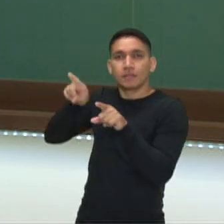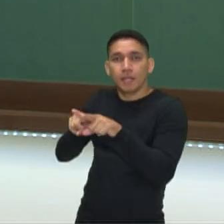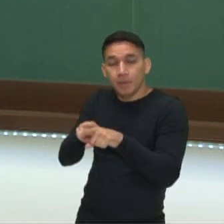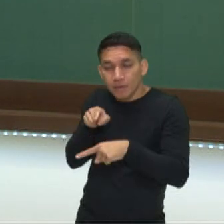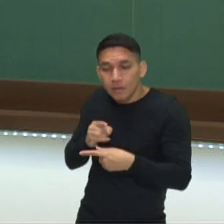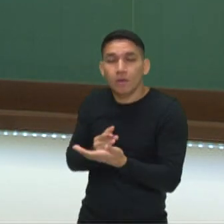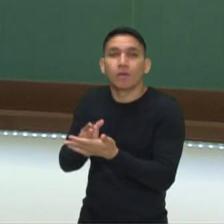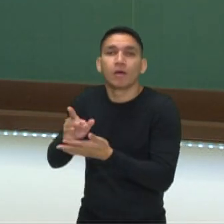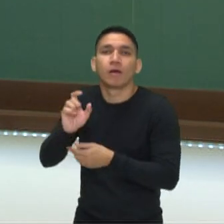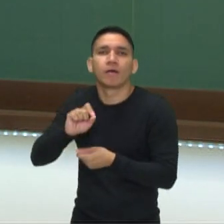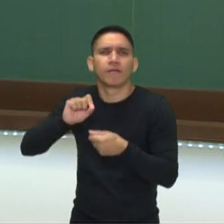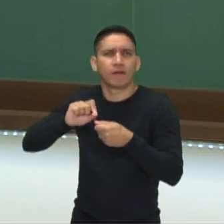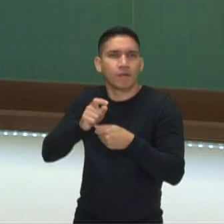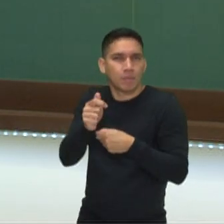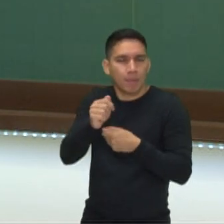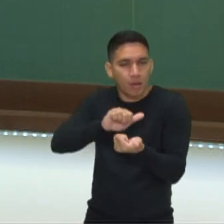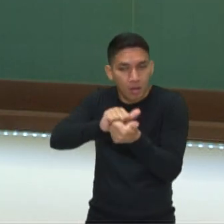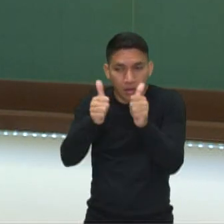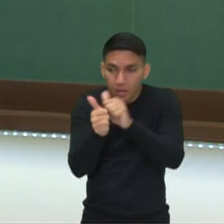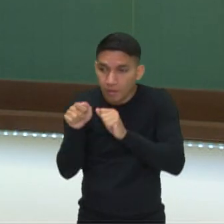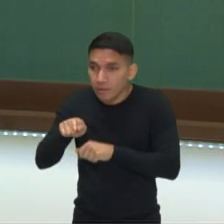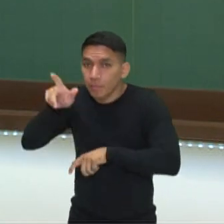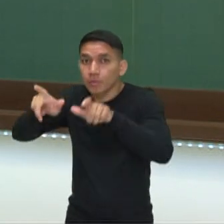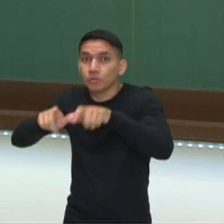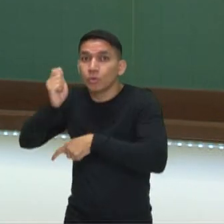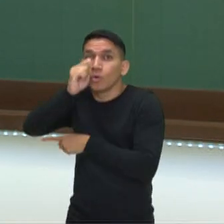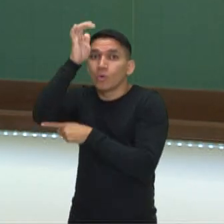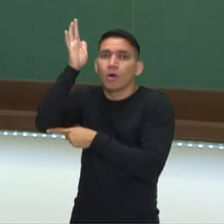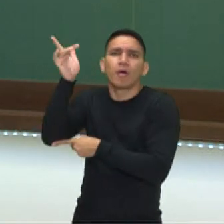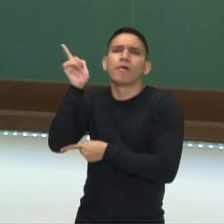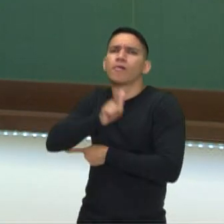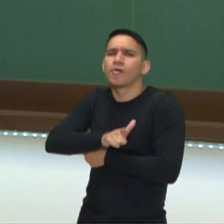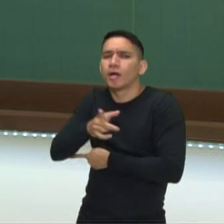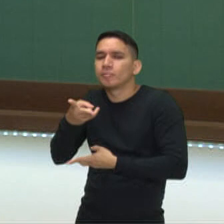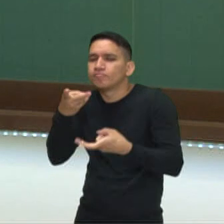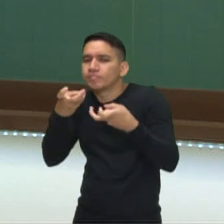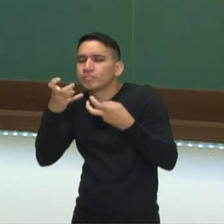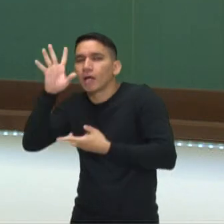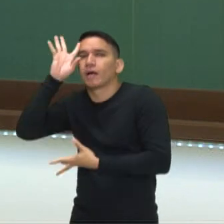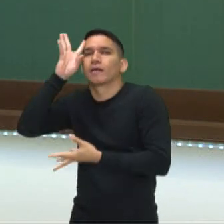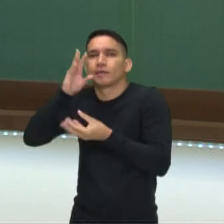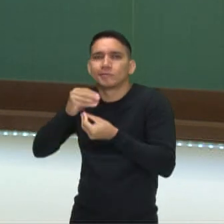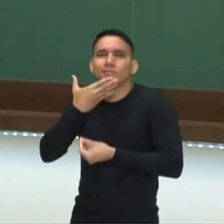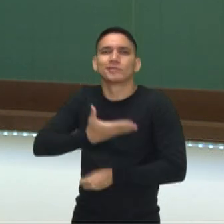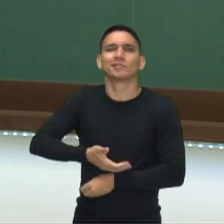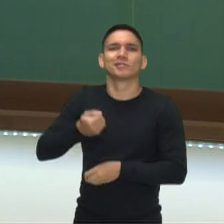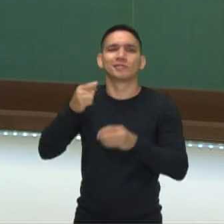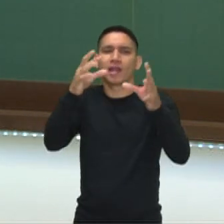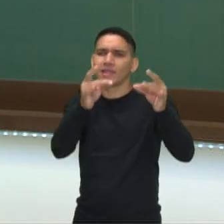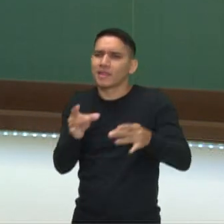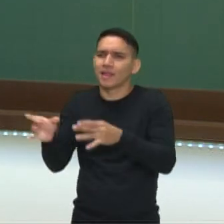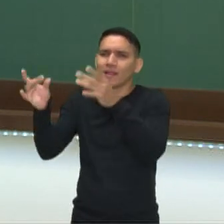pequena adaptação para que o romano possa entender com amplitude, assim,